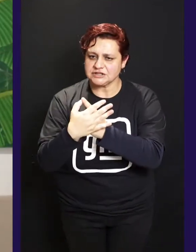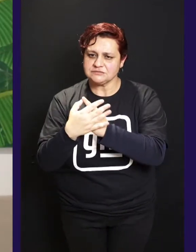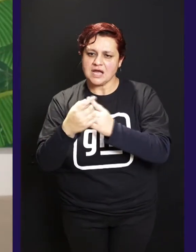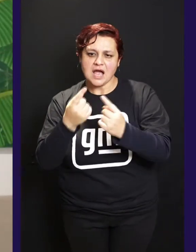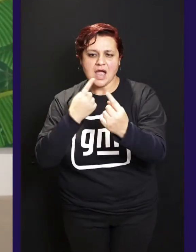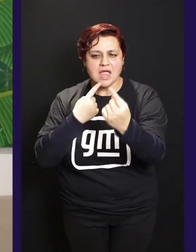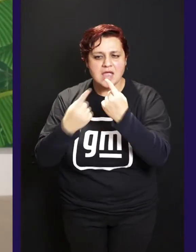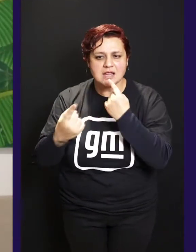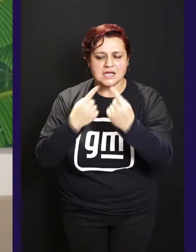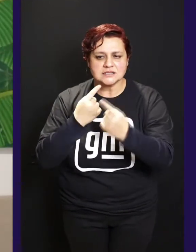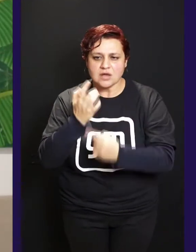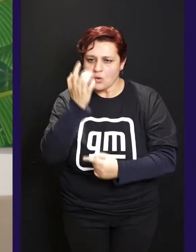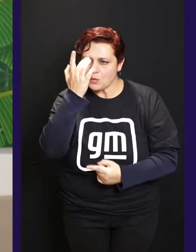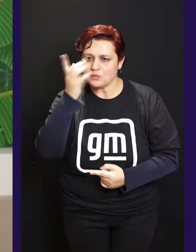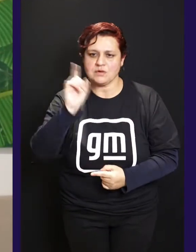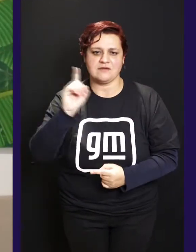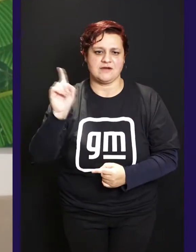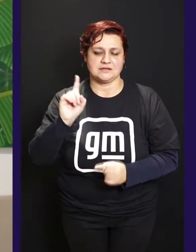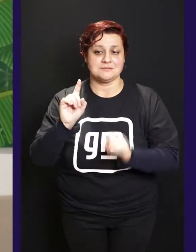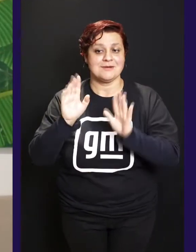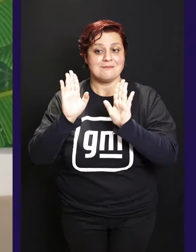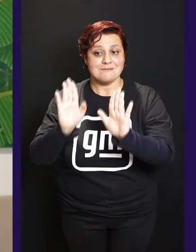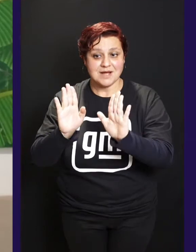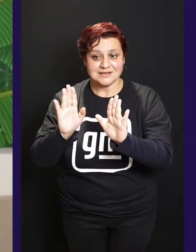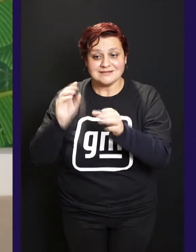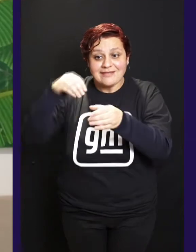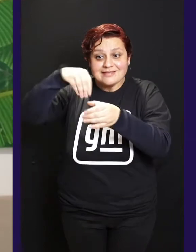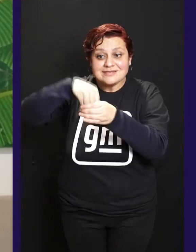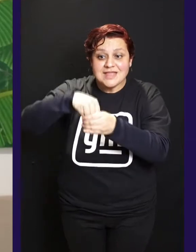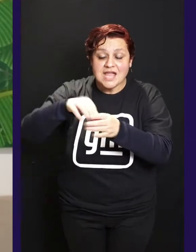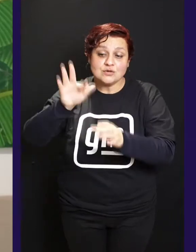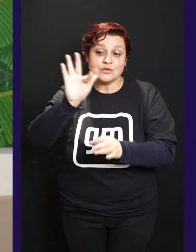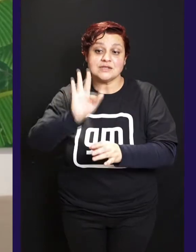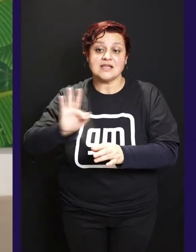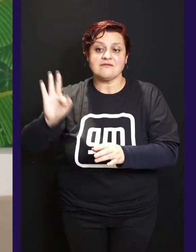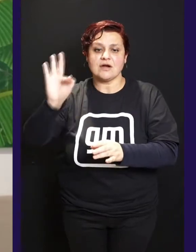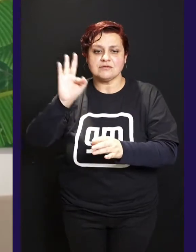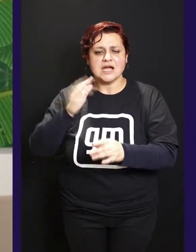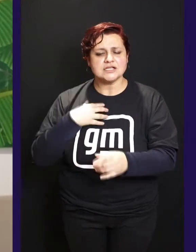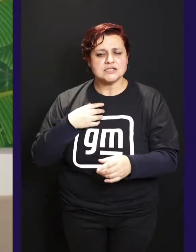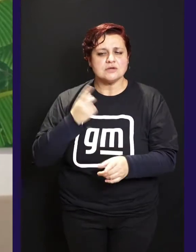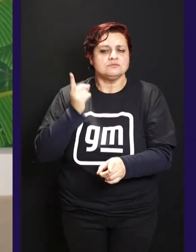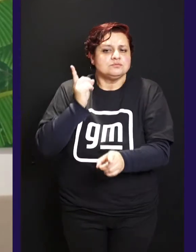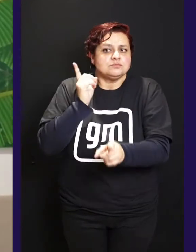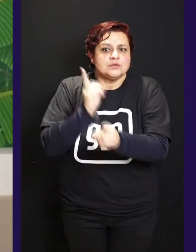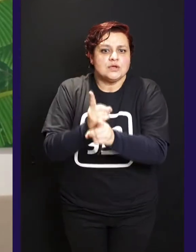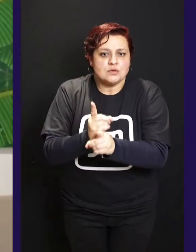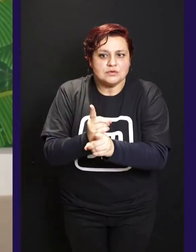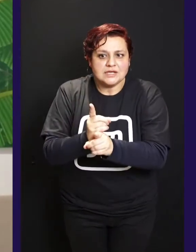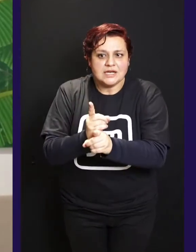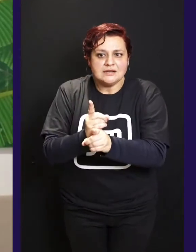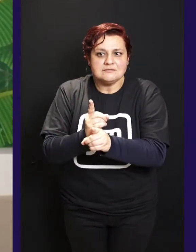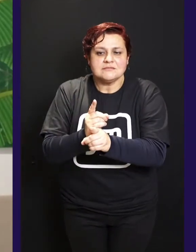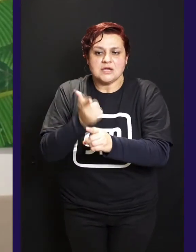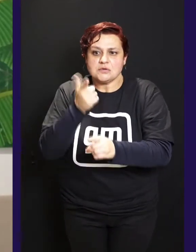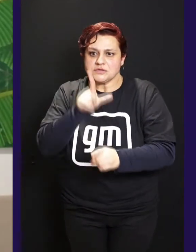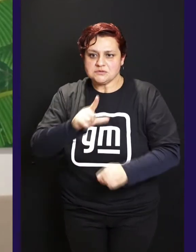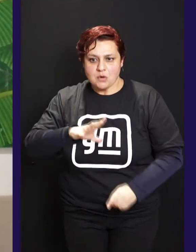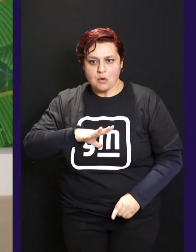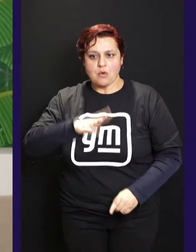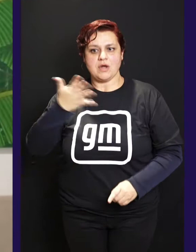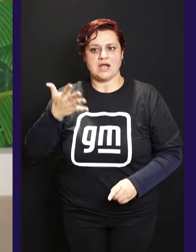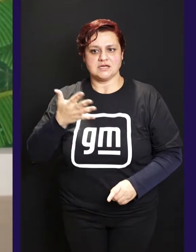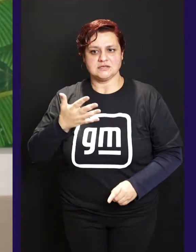coisas, mas foi na universidade que eu reuni a força e a coragem para falar que meu nome é Gabriela. Como eu